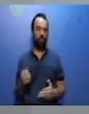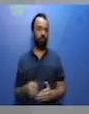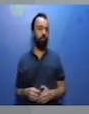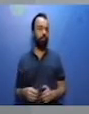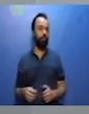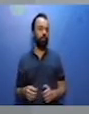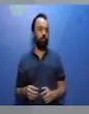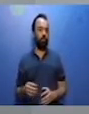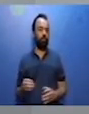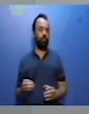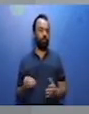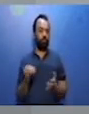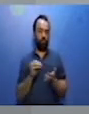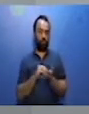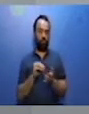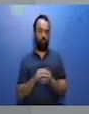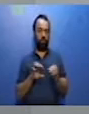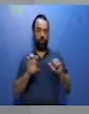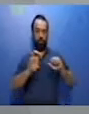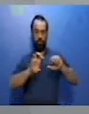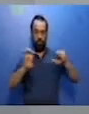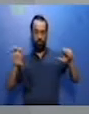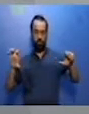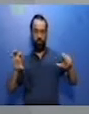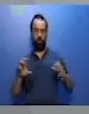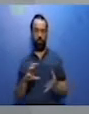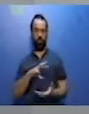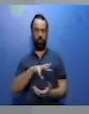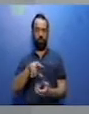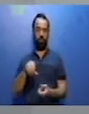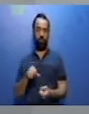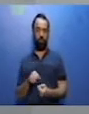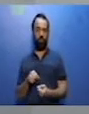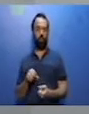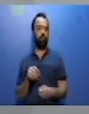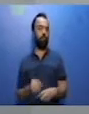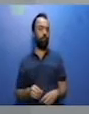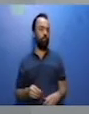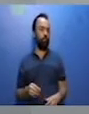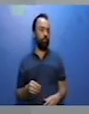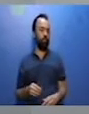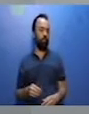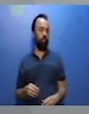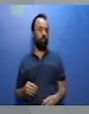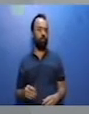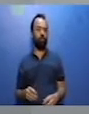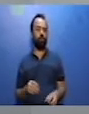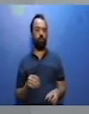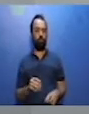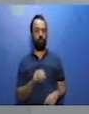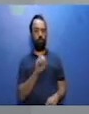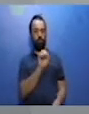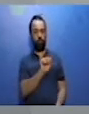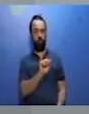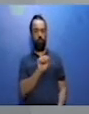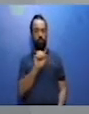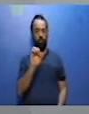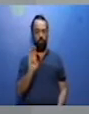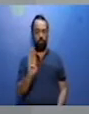equação do 2º grau equação 2º grau completo agora tem os três coeficientes